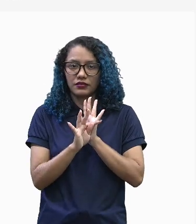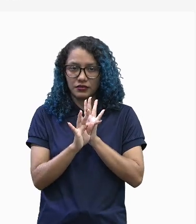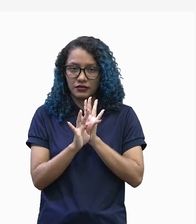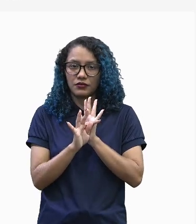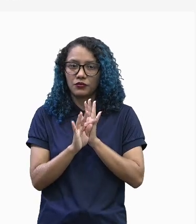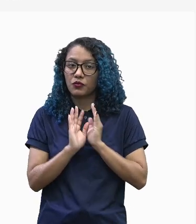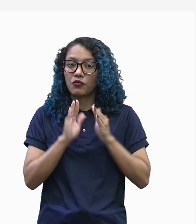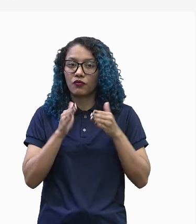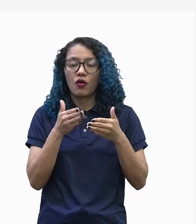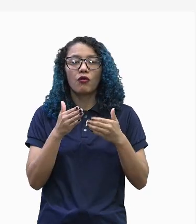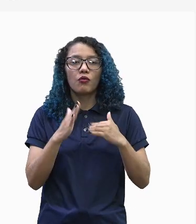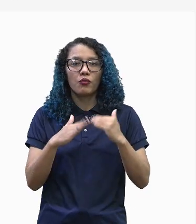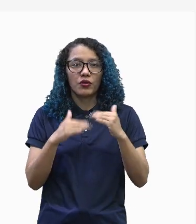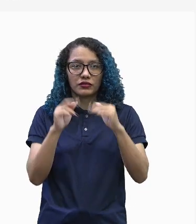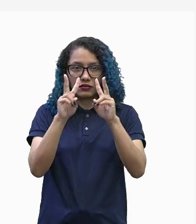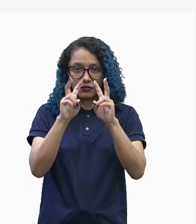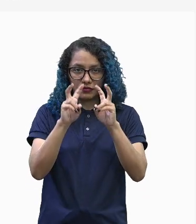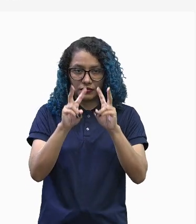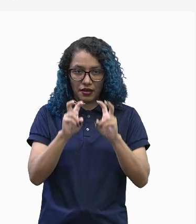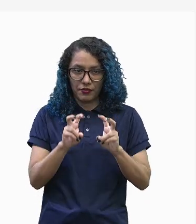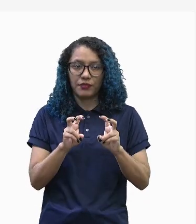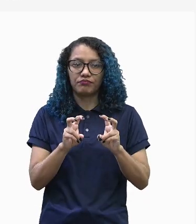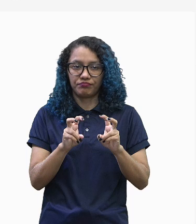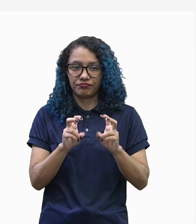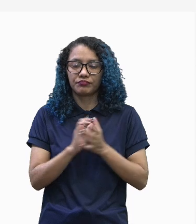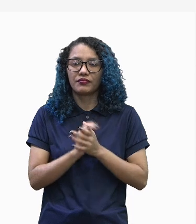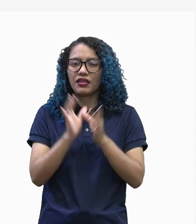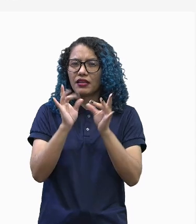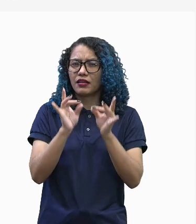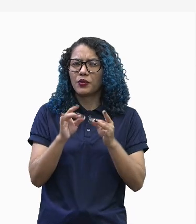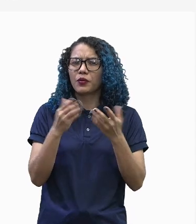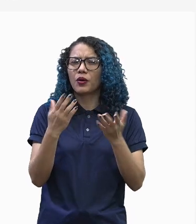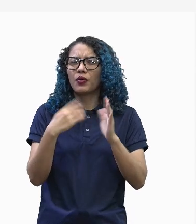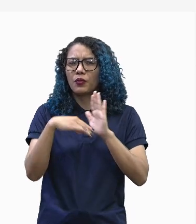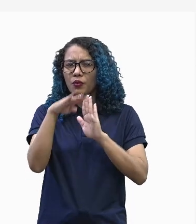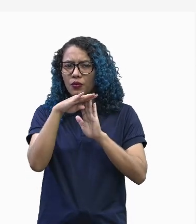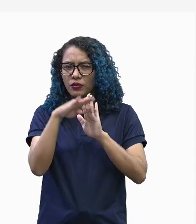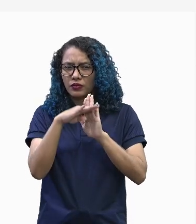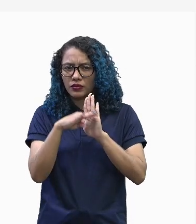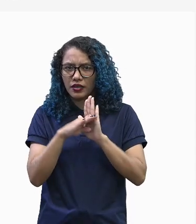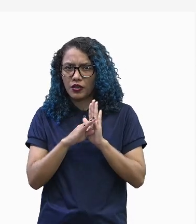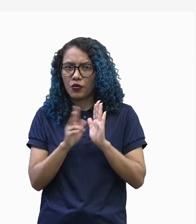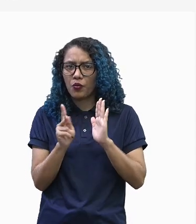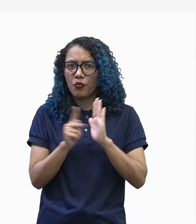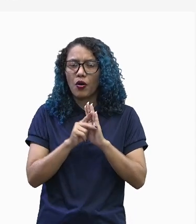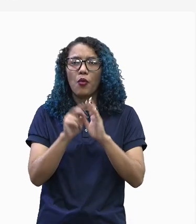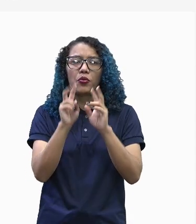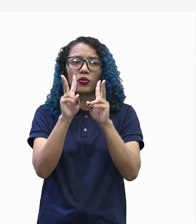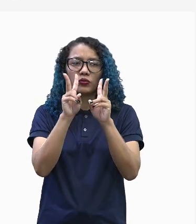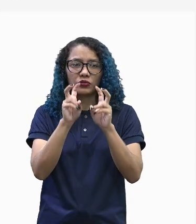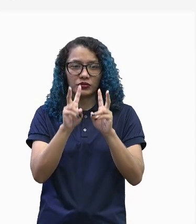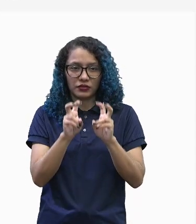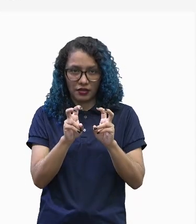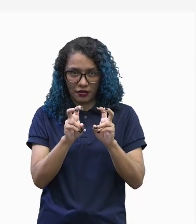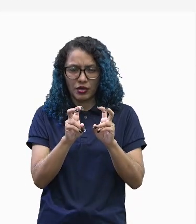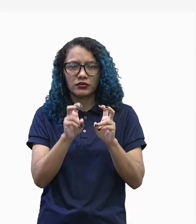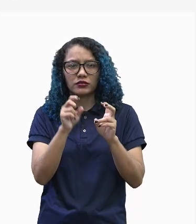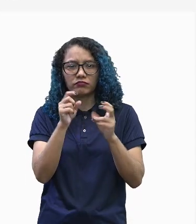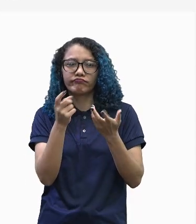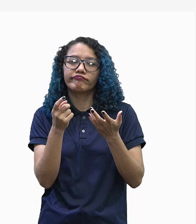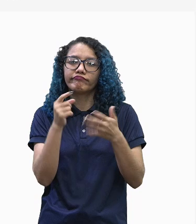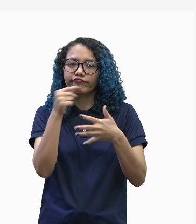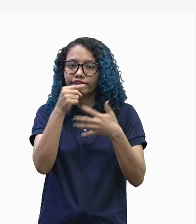textualização, progressão temática, com detalhamento em roteiro, com